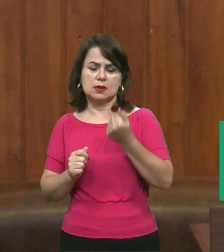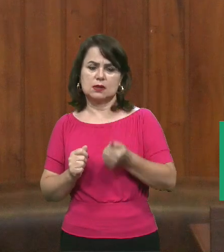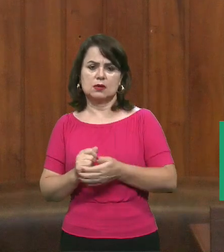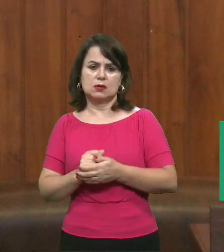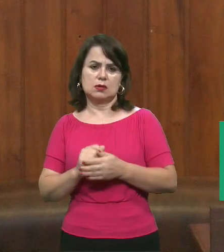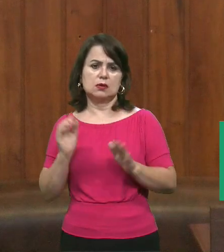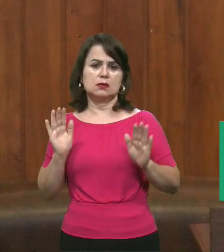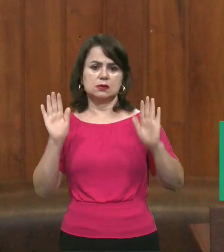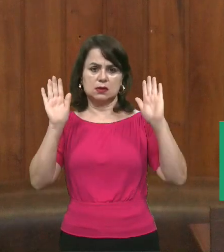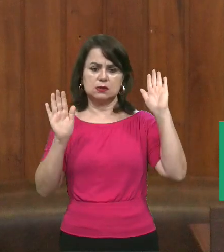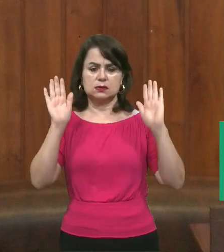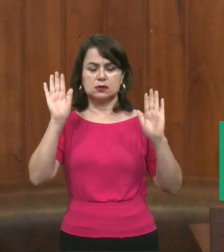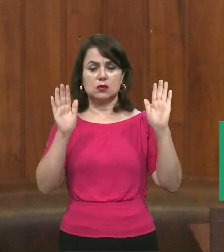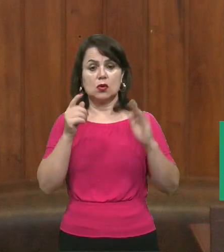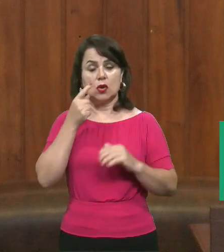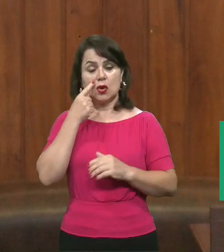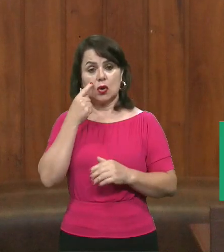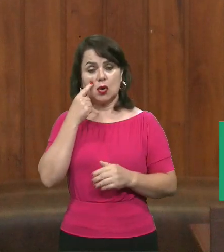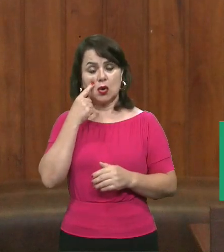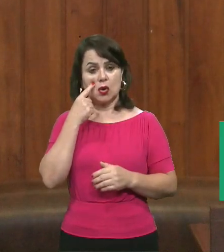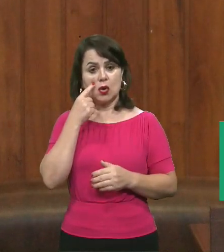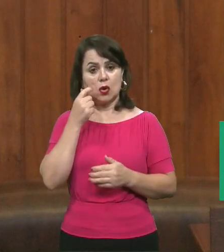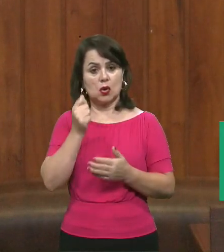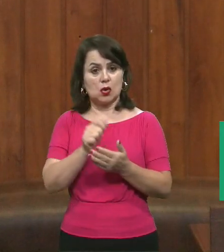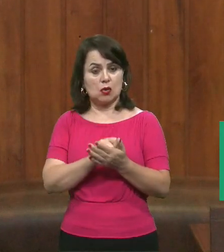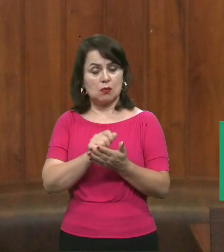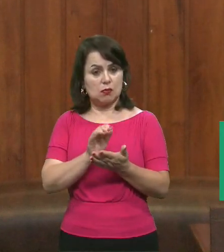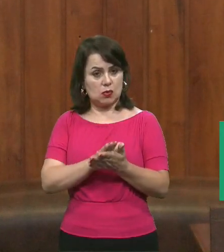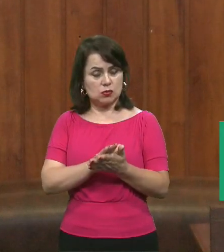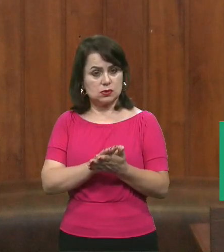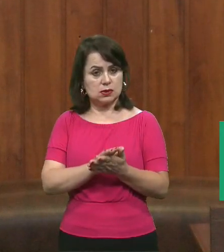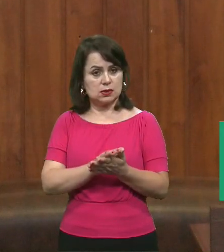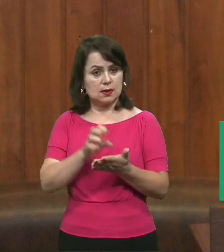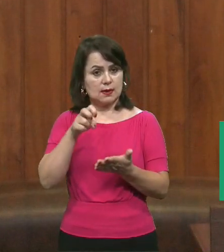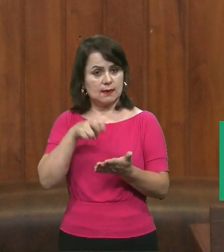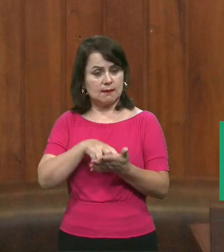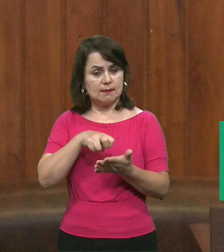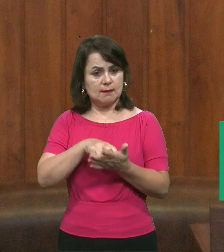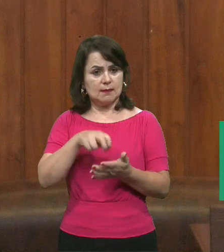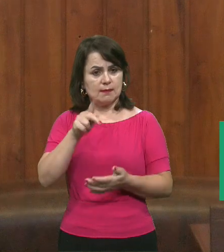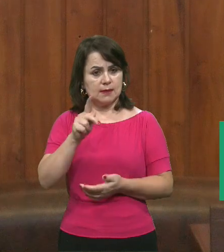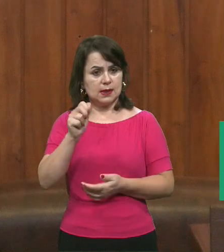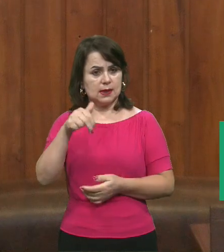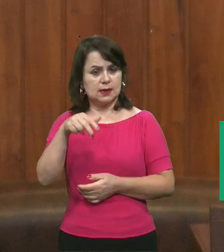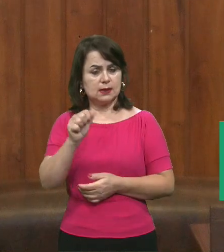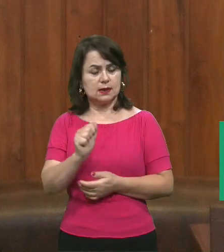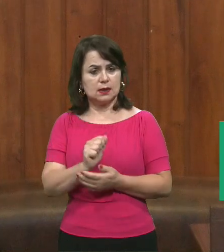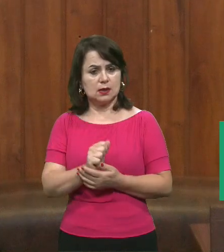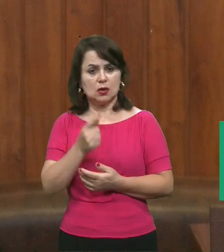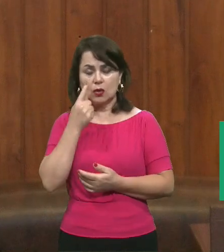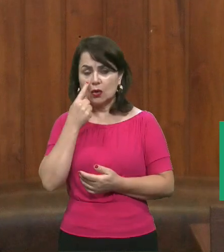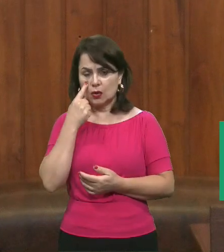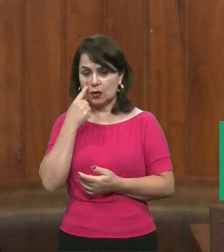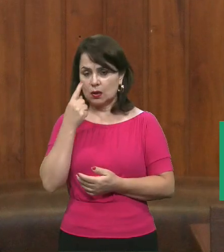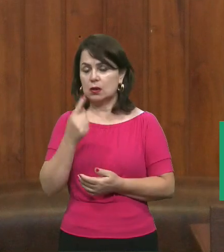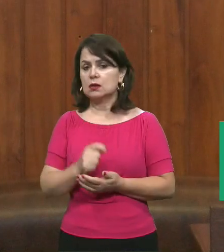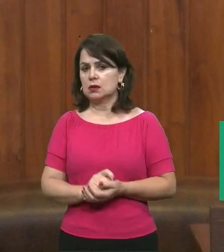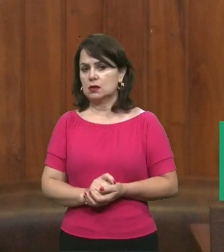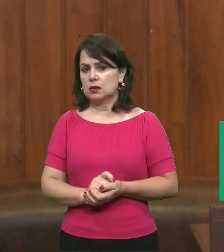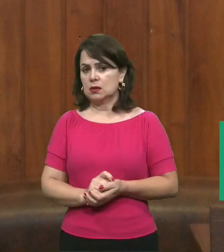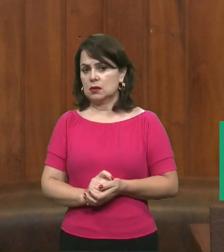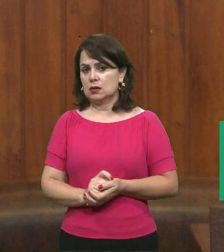licitação. Olha a pena, criminalmente, não é uma questão política aqui na Câmara, a pena, Valdeci, olha a pena